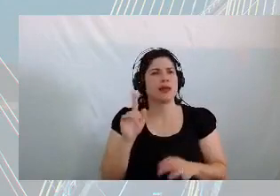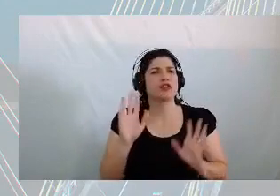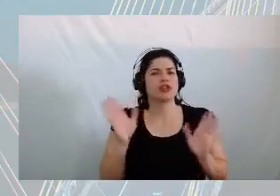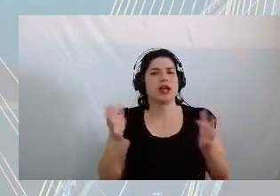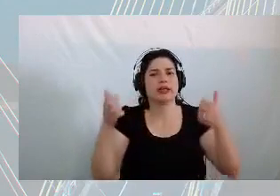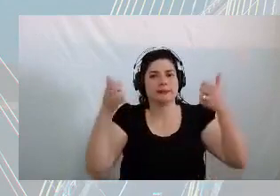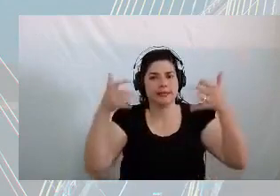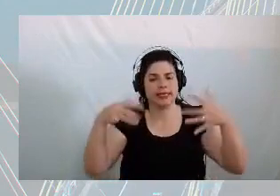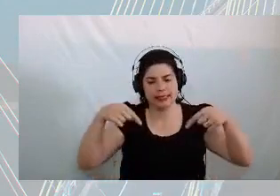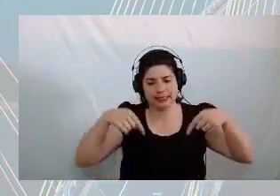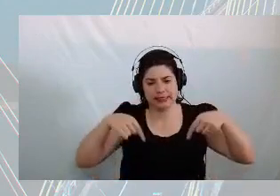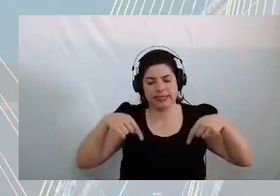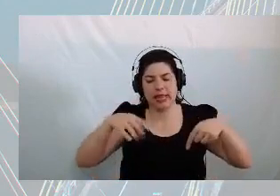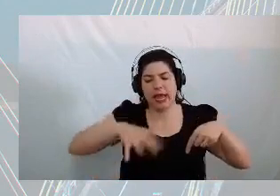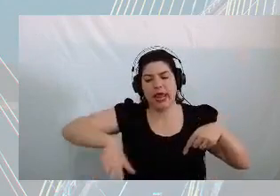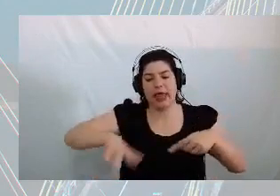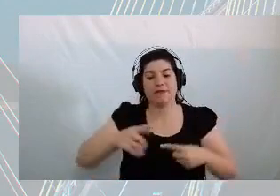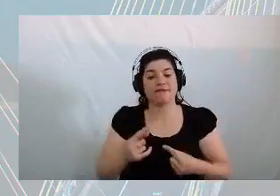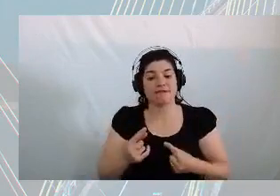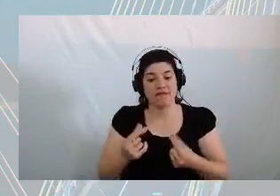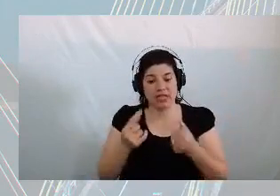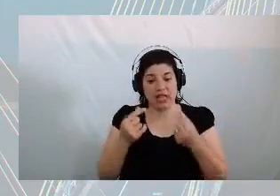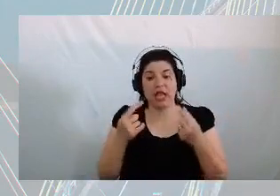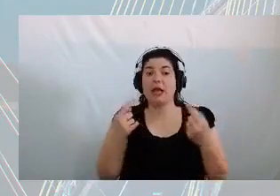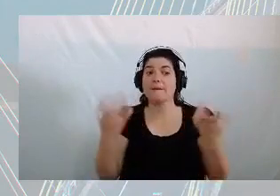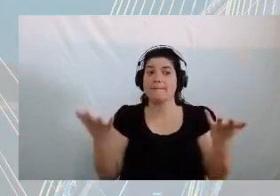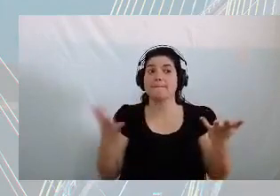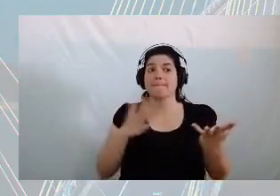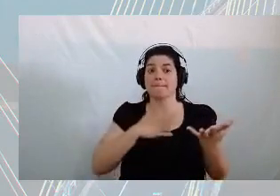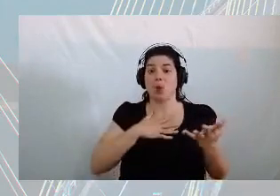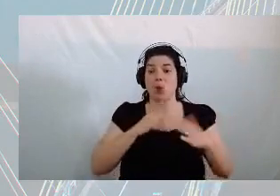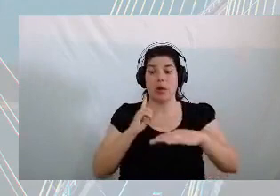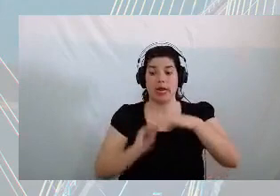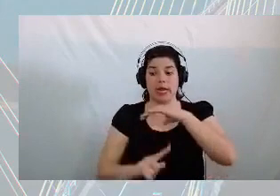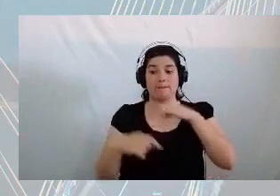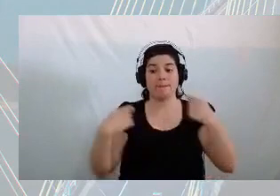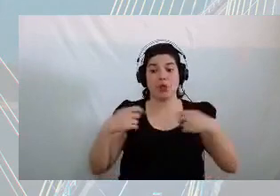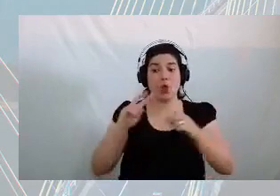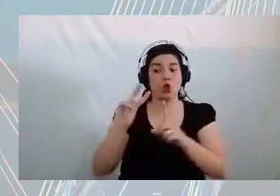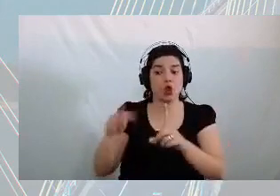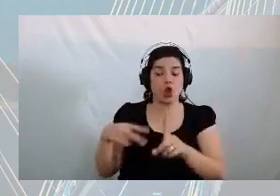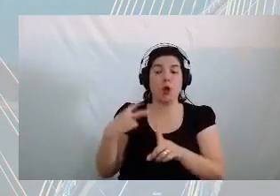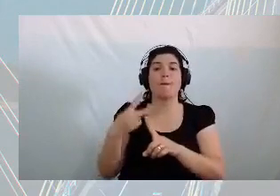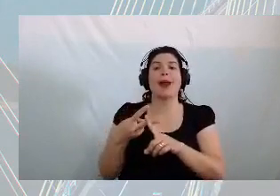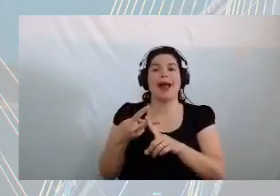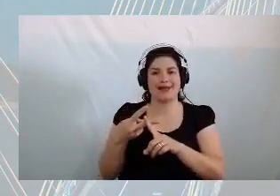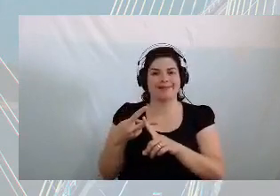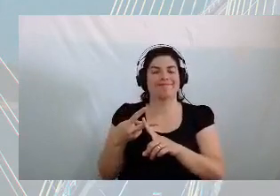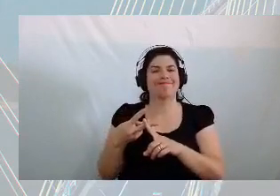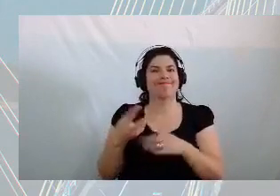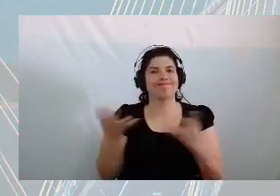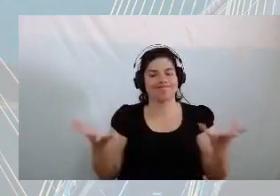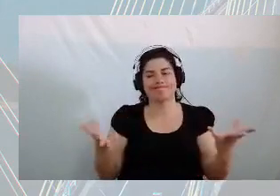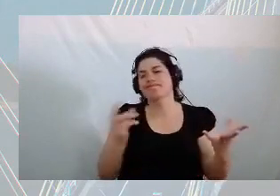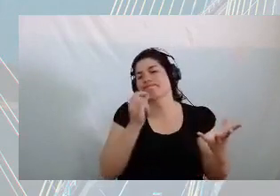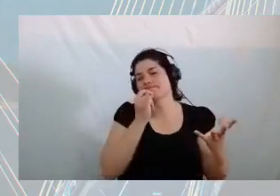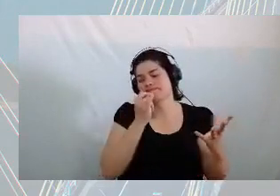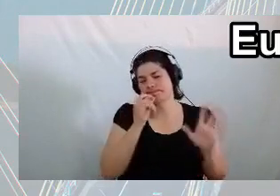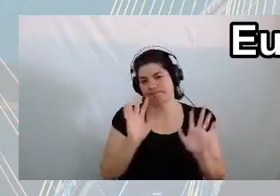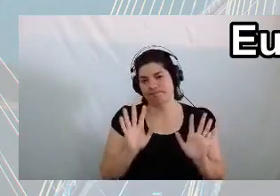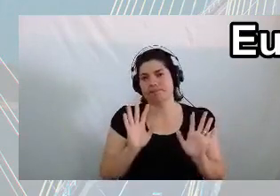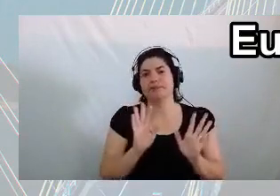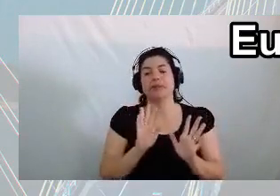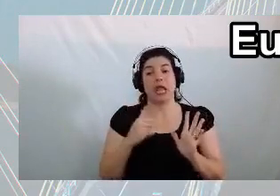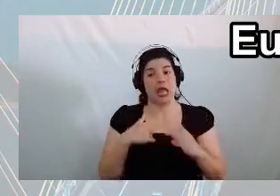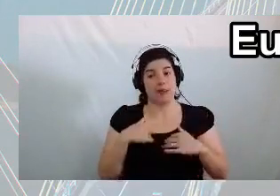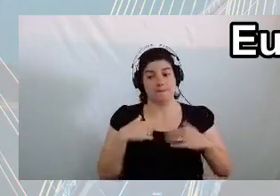do mercado financeiro. Eu preciso dobrar a minha base de clientes ativos, de cliente ativo, por exemplo. Essa é a minha